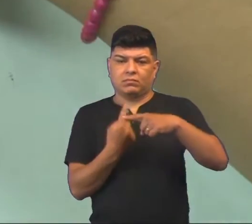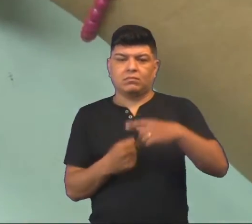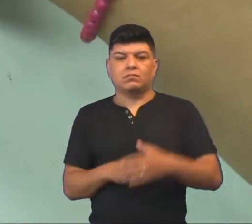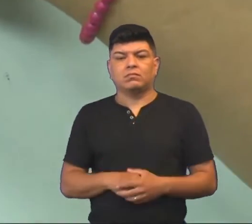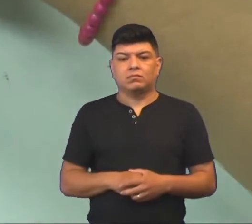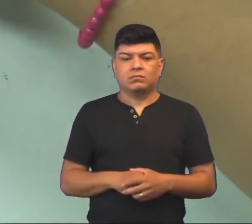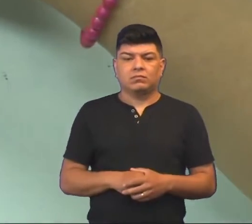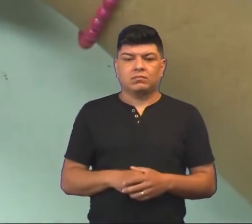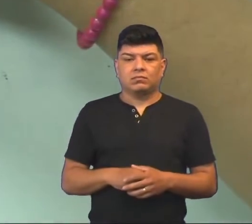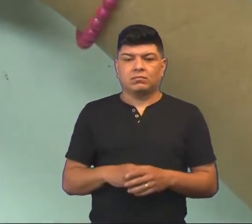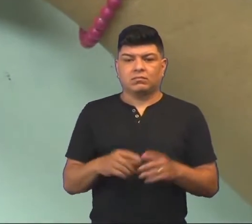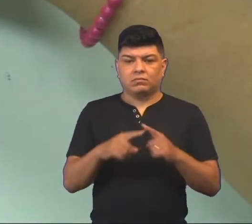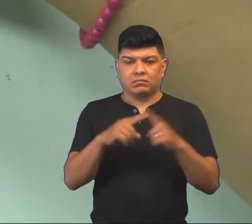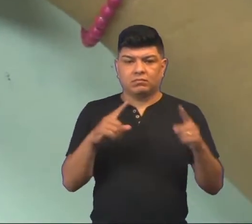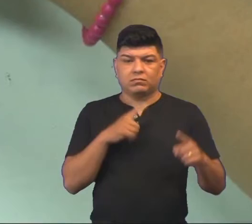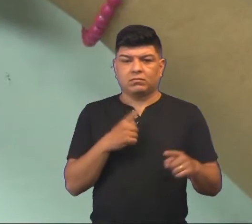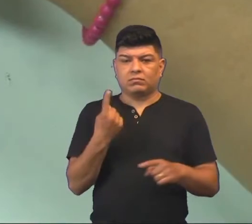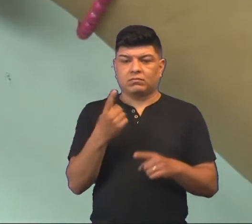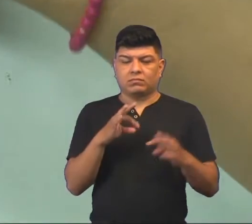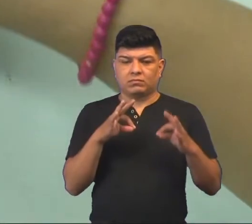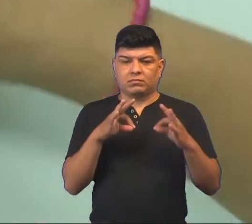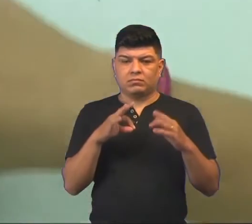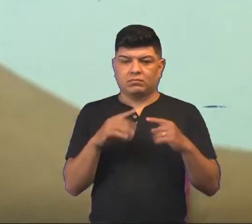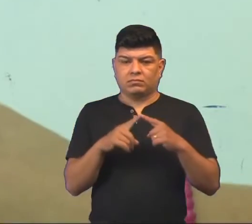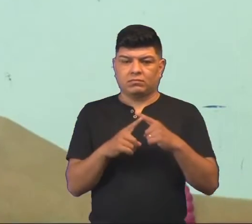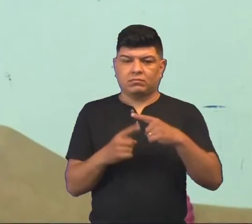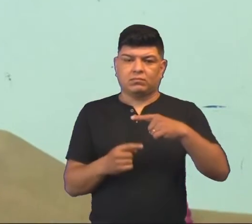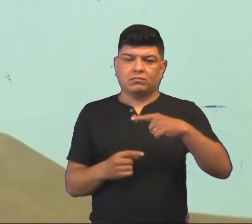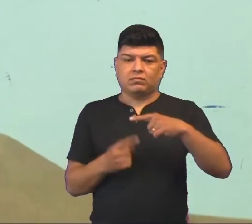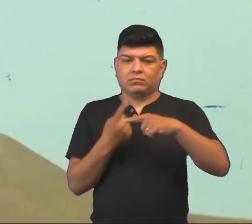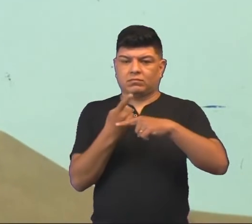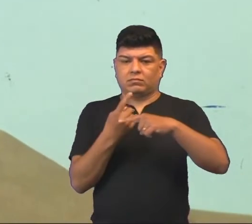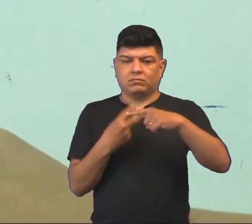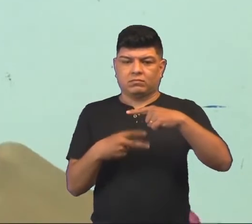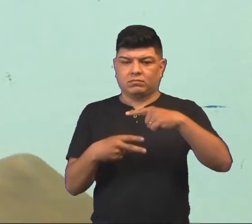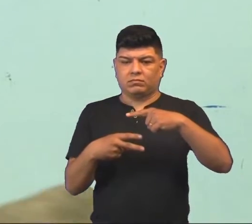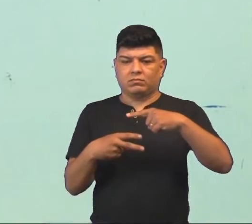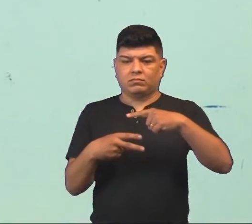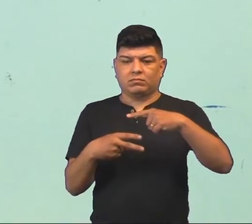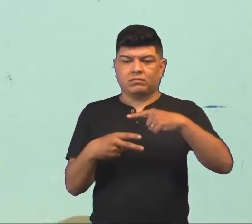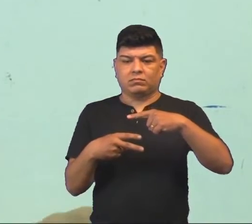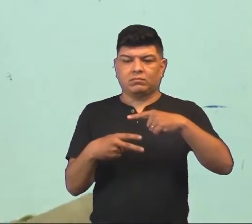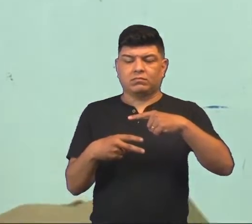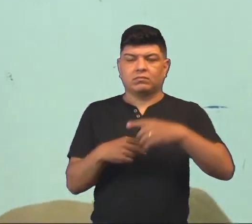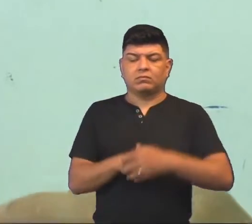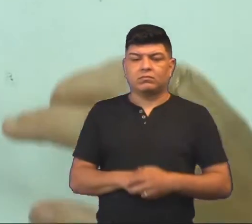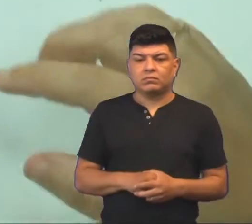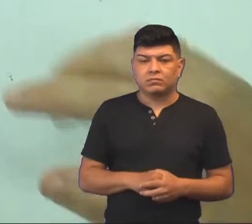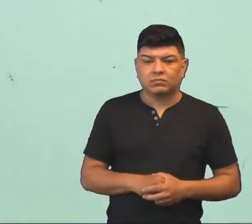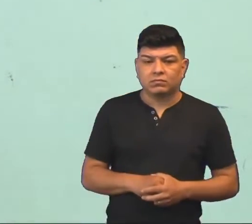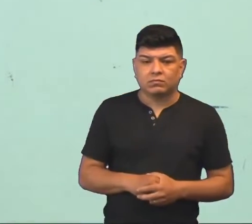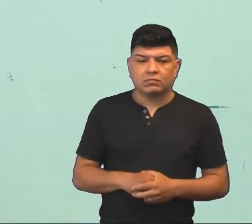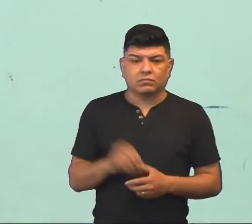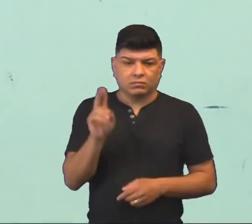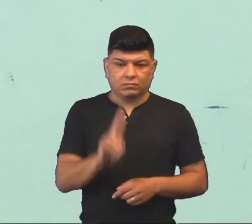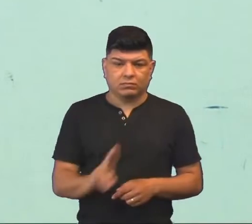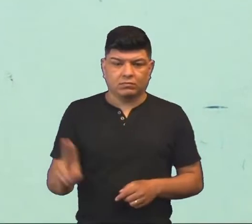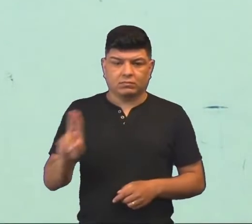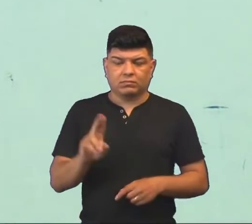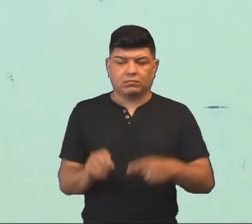meu inteiro aqui, ó, ele vai ser 1/2. É a posição da minha fração, 1/2, tá? Quando eu